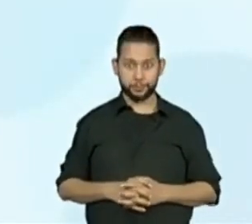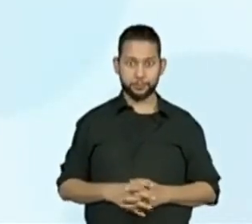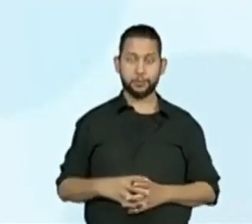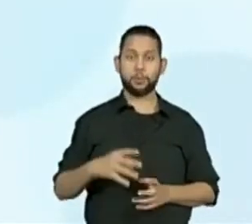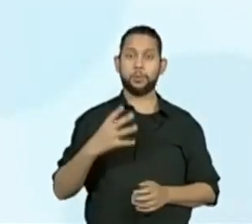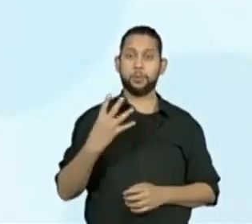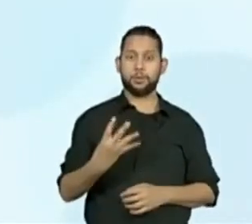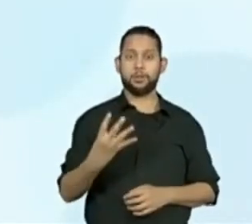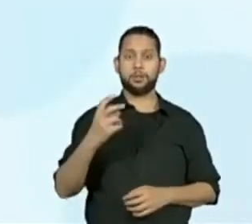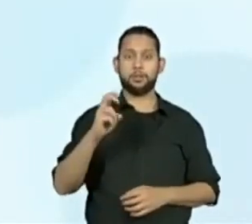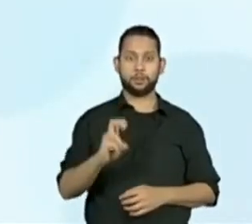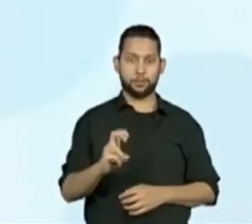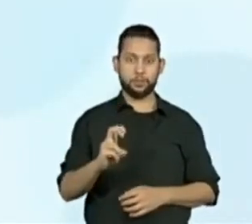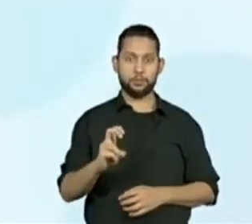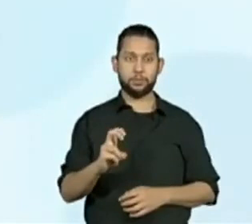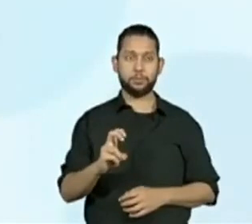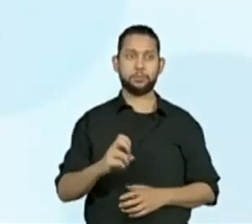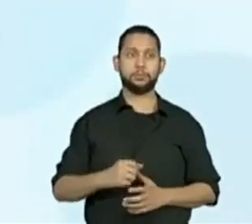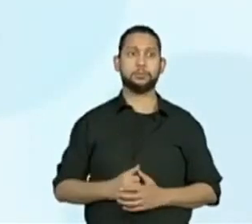45